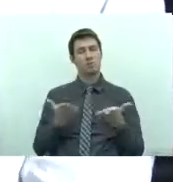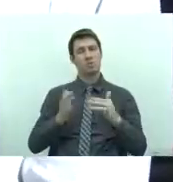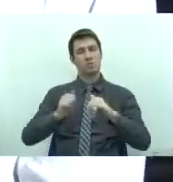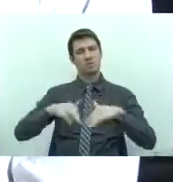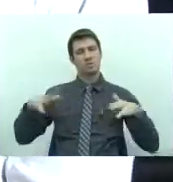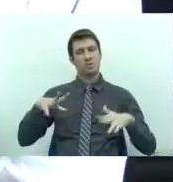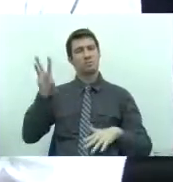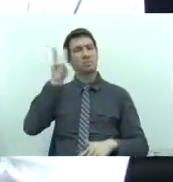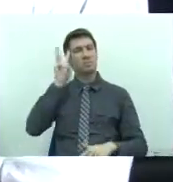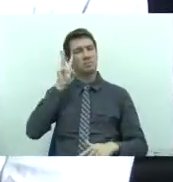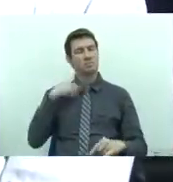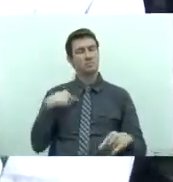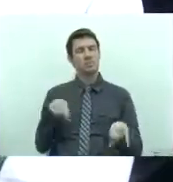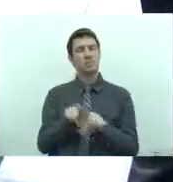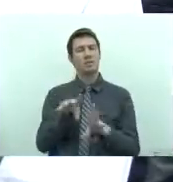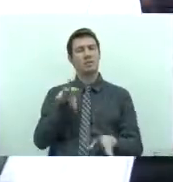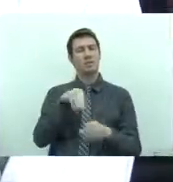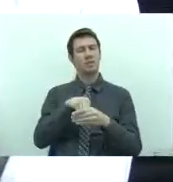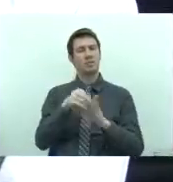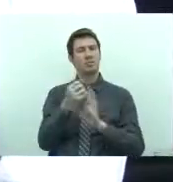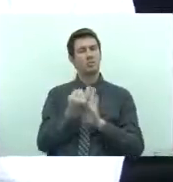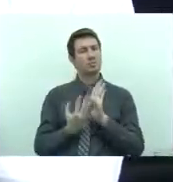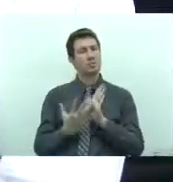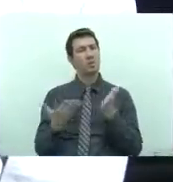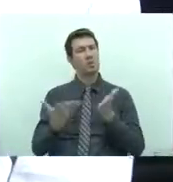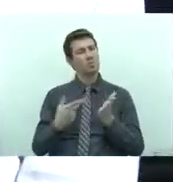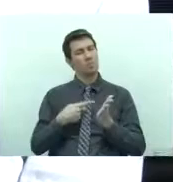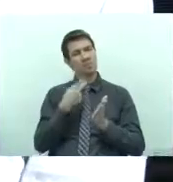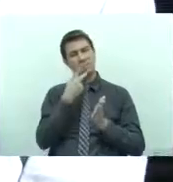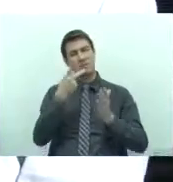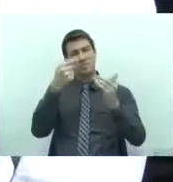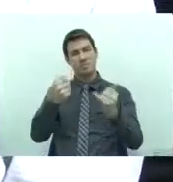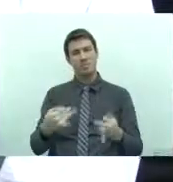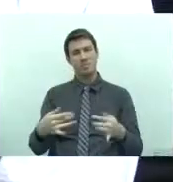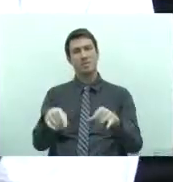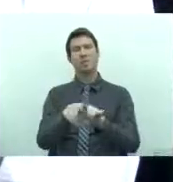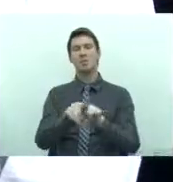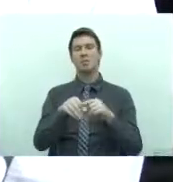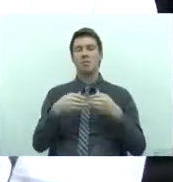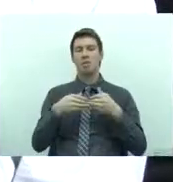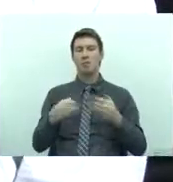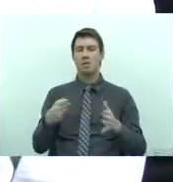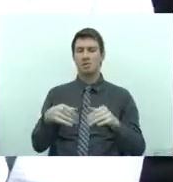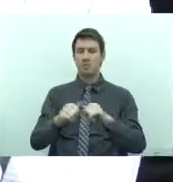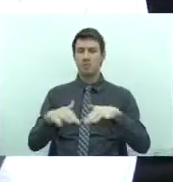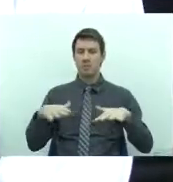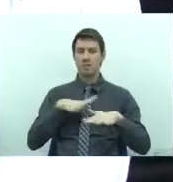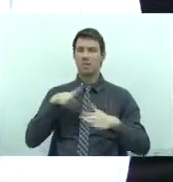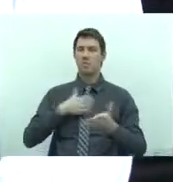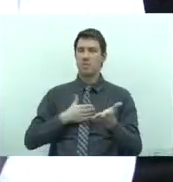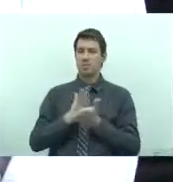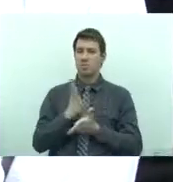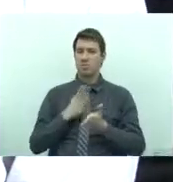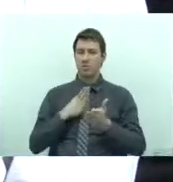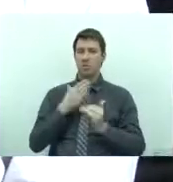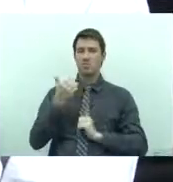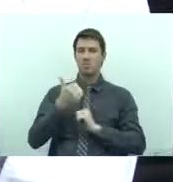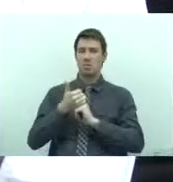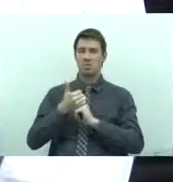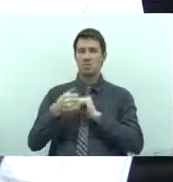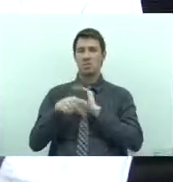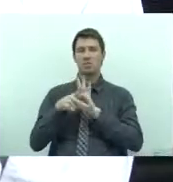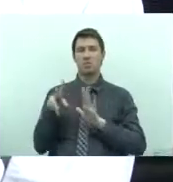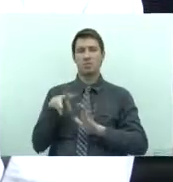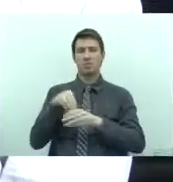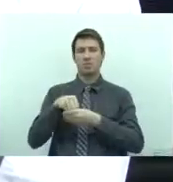dessa terça-feira, entre os itens, inclusive, que a gente falou aqui na abertura da sessão, foram aprovados, na verdade, teve um substitutivo